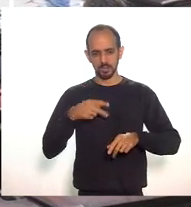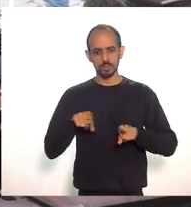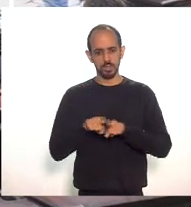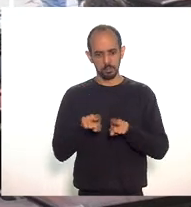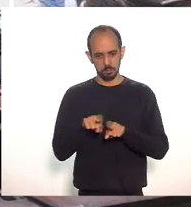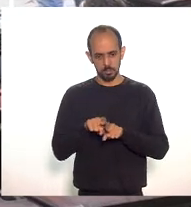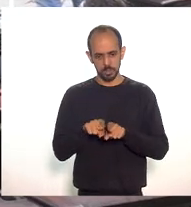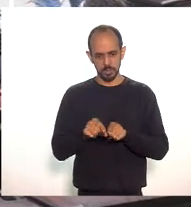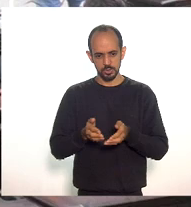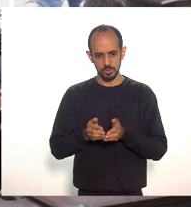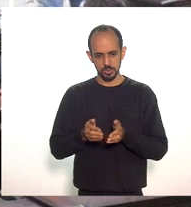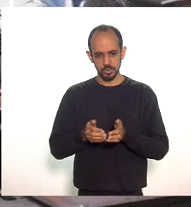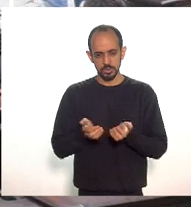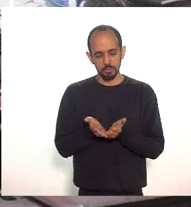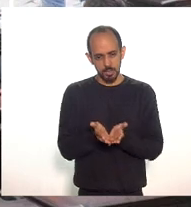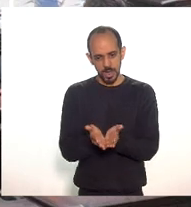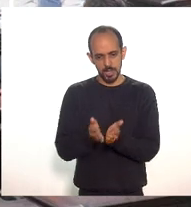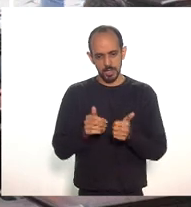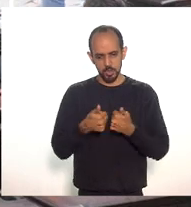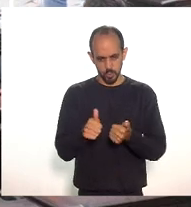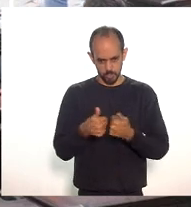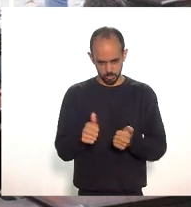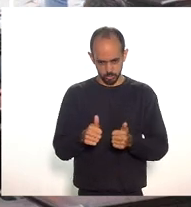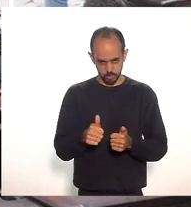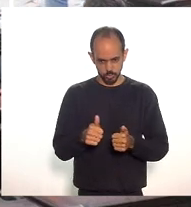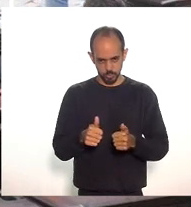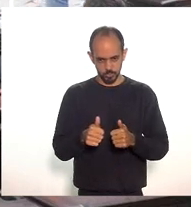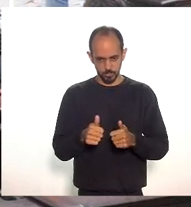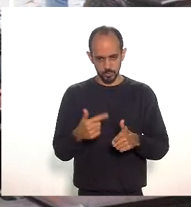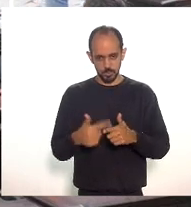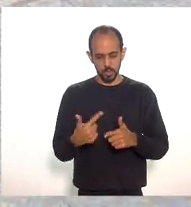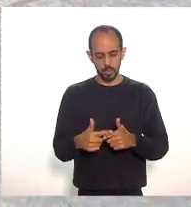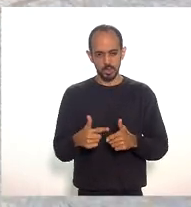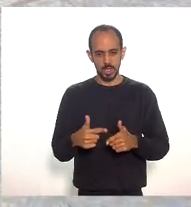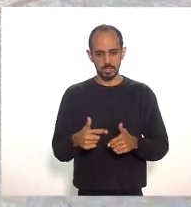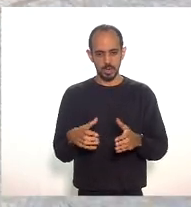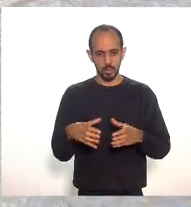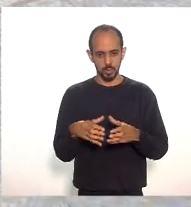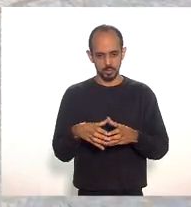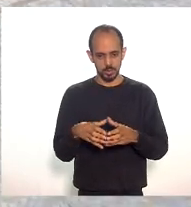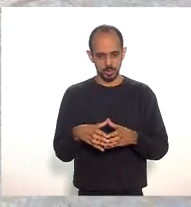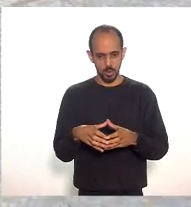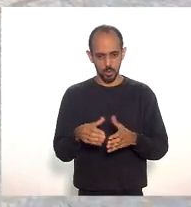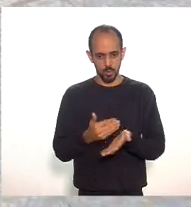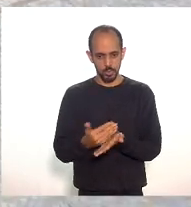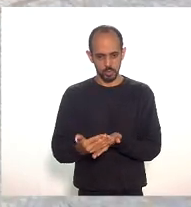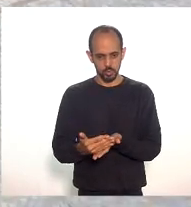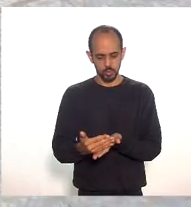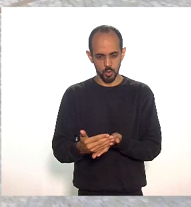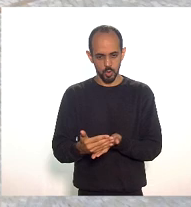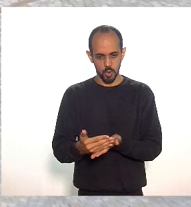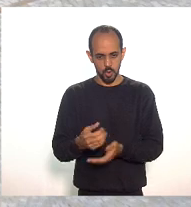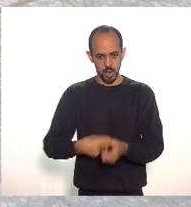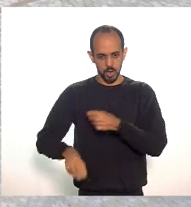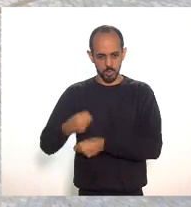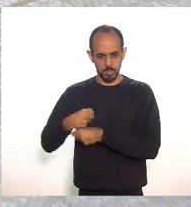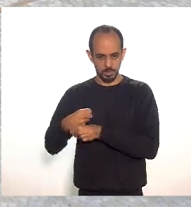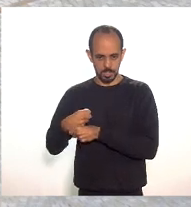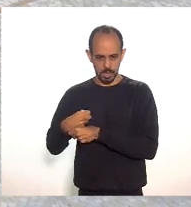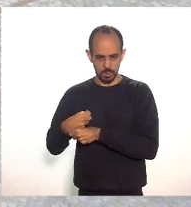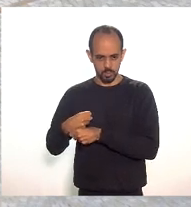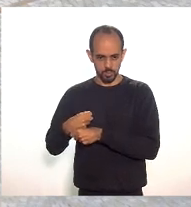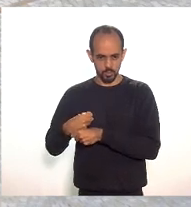pelas empresas de ônibus até porque é só começando iniciou no passado ela ficou paralisado durante o período academia